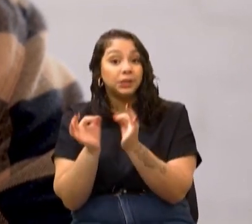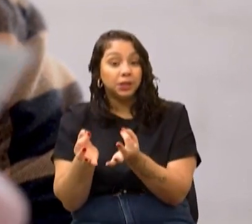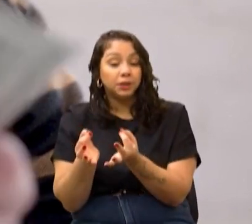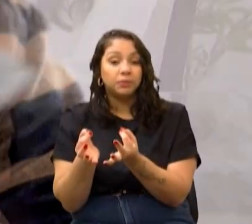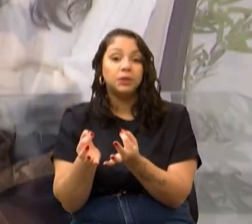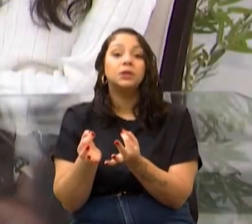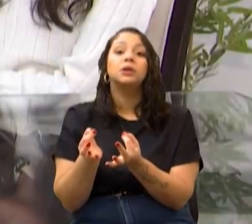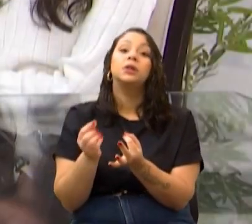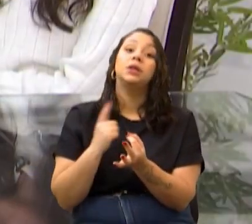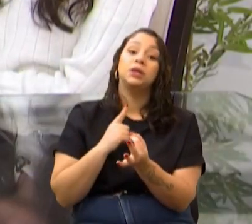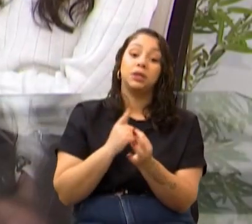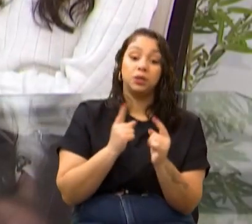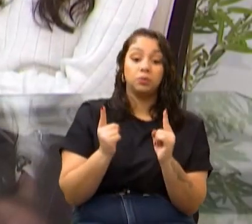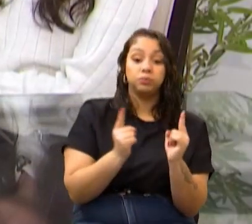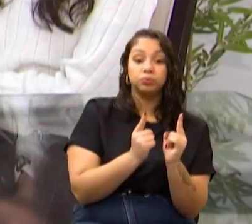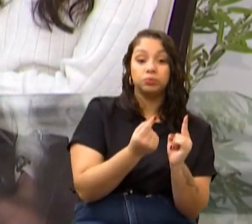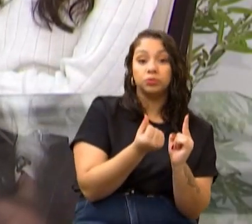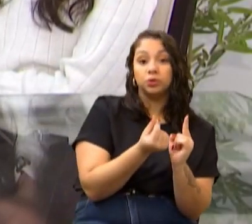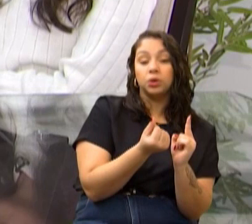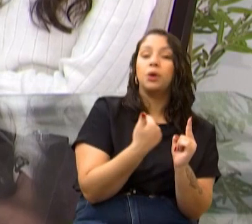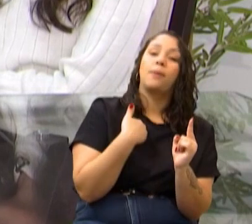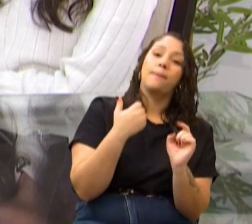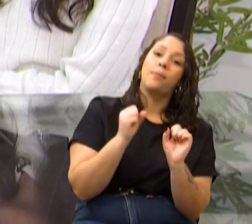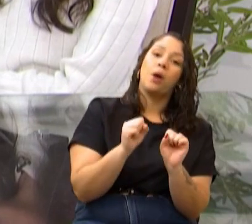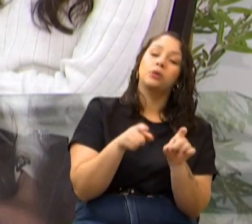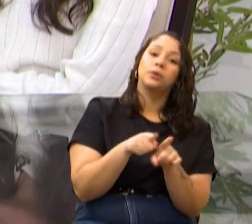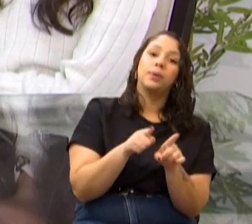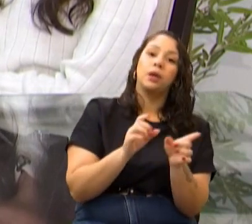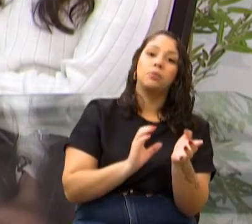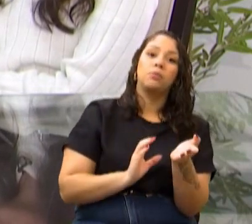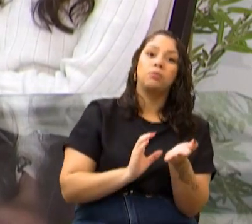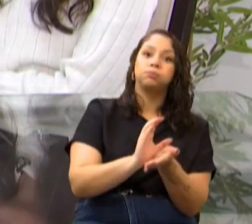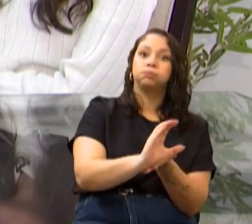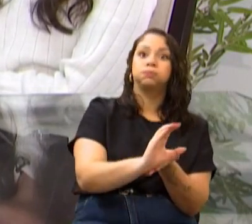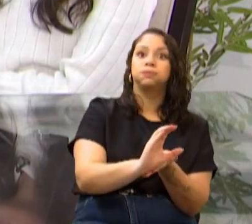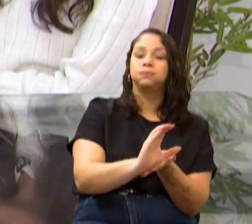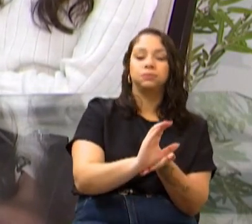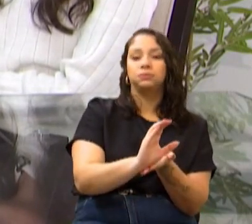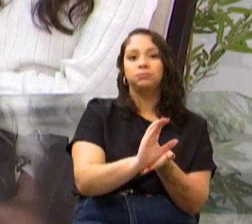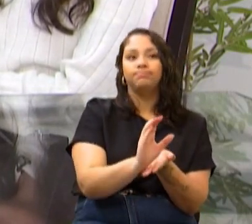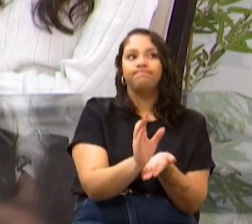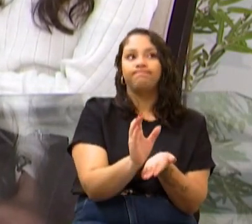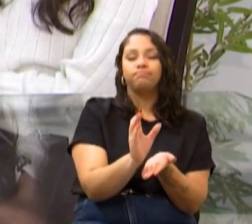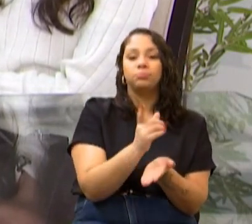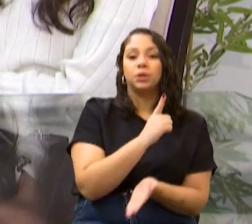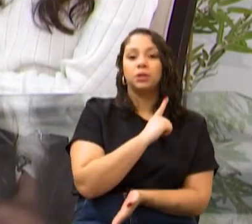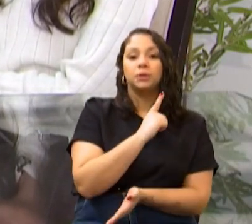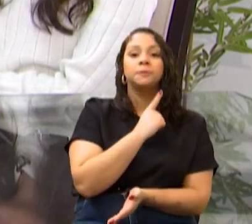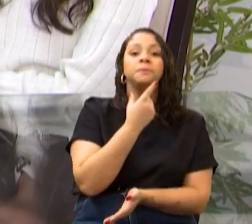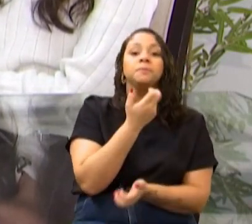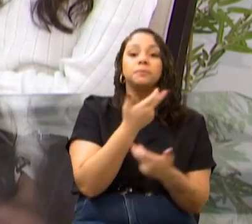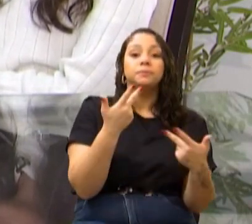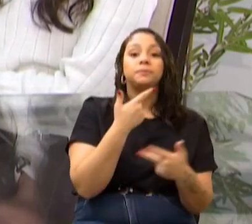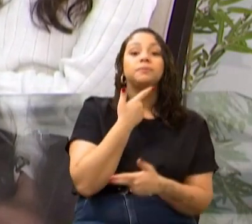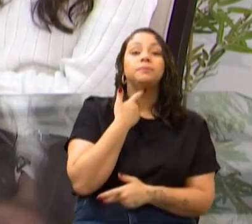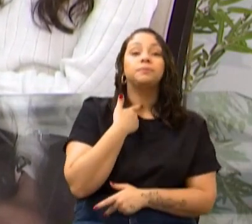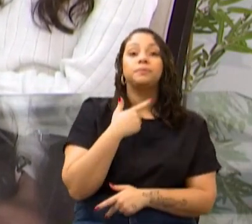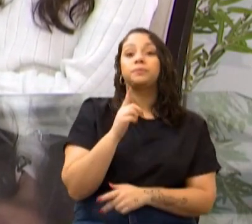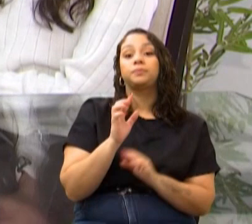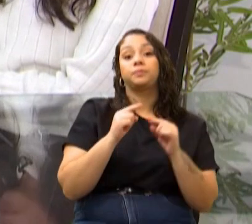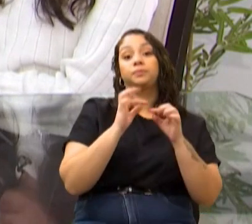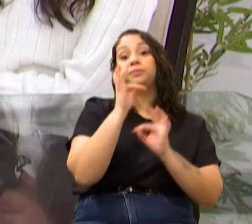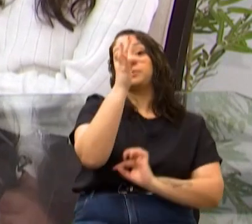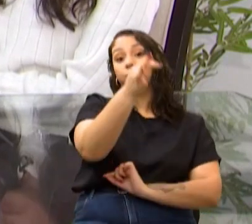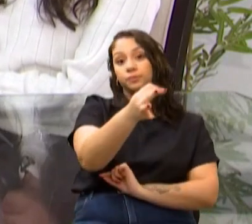mais simples, mais humilde, e a diferença eu posso, por exemplo, investir para realizar, né, os